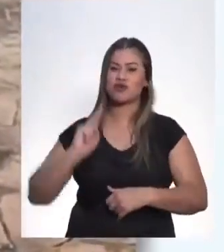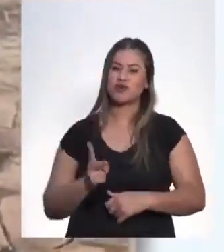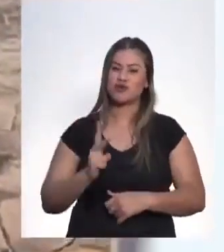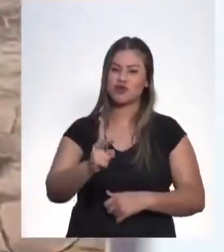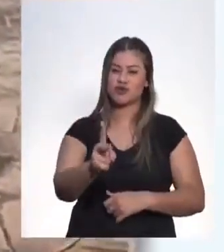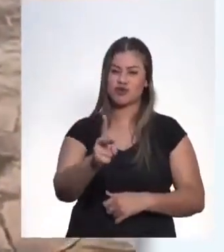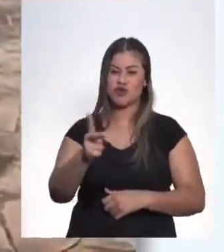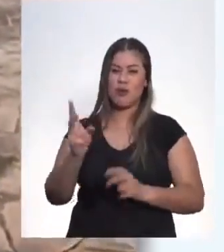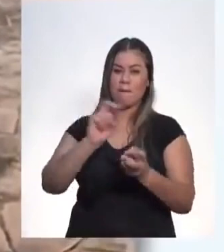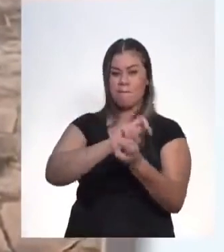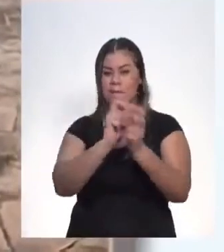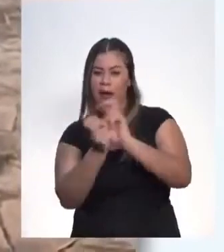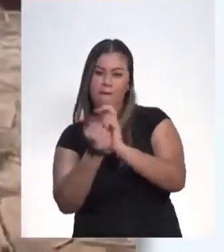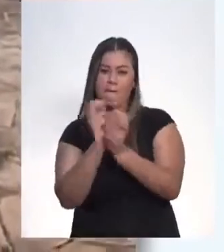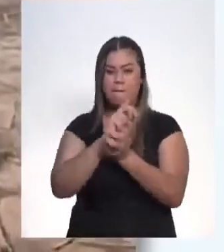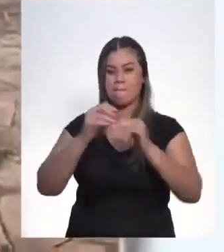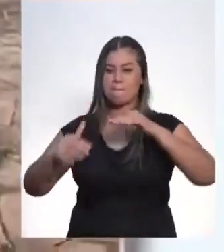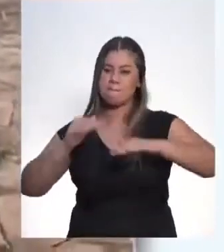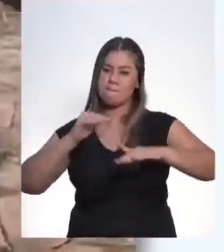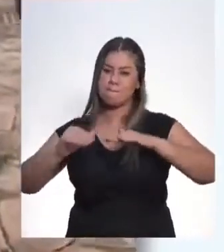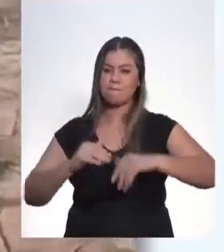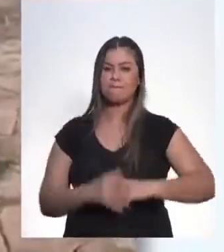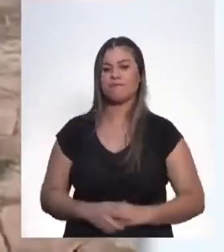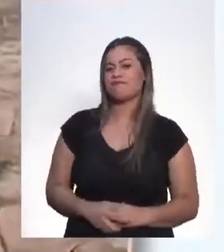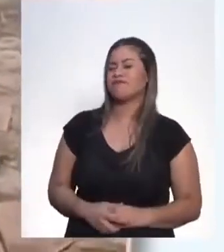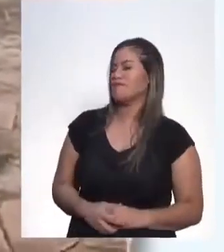meio dos saltos e dos movimentos.